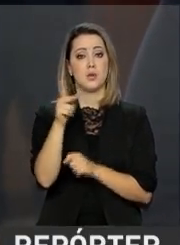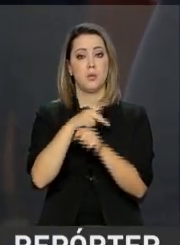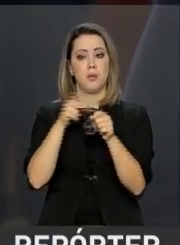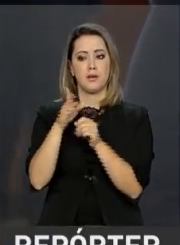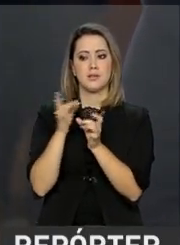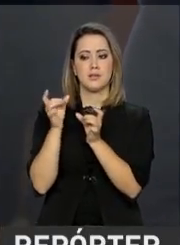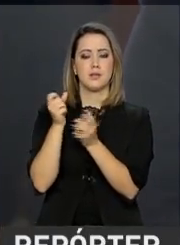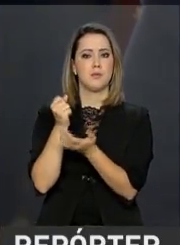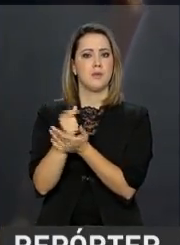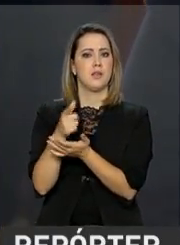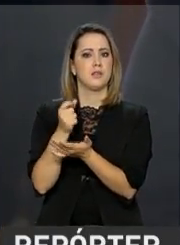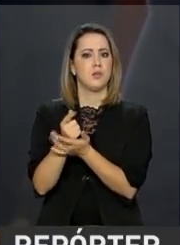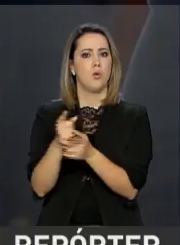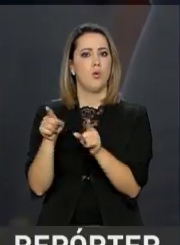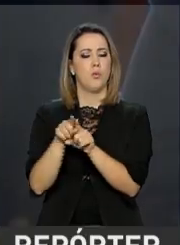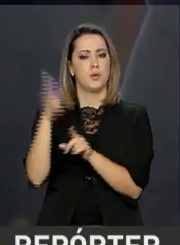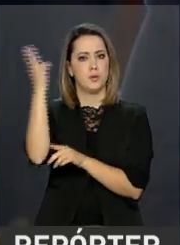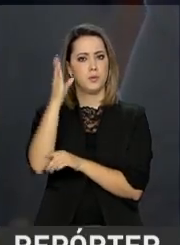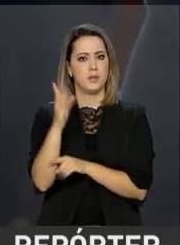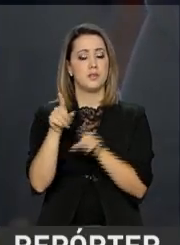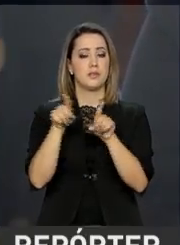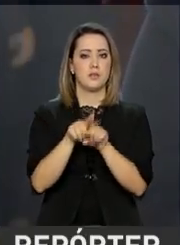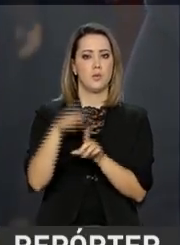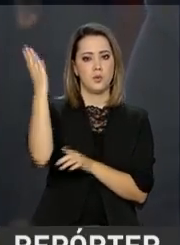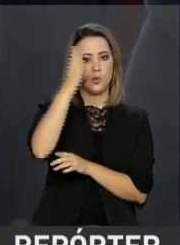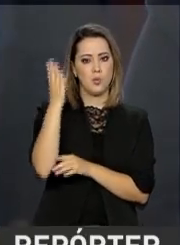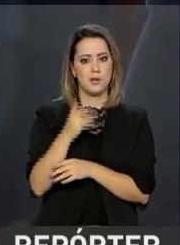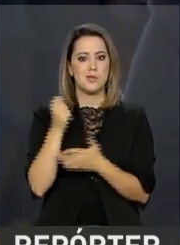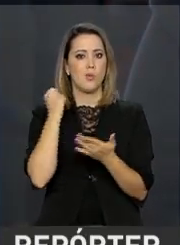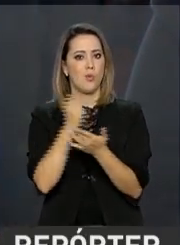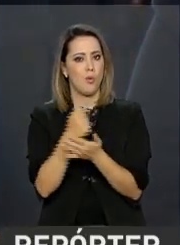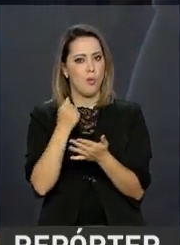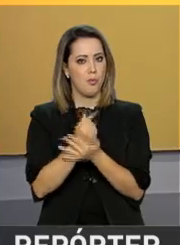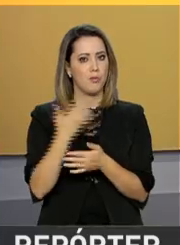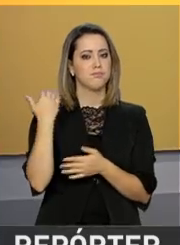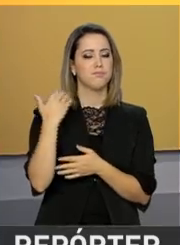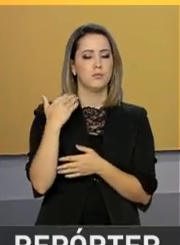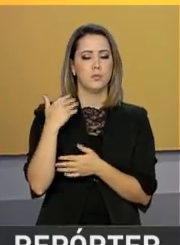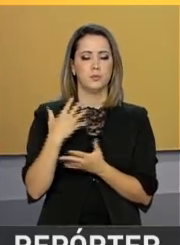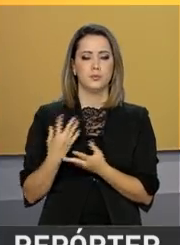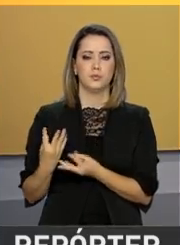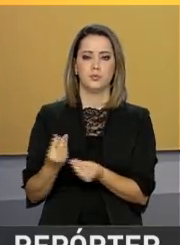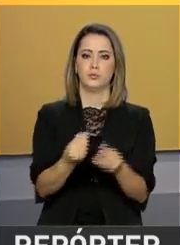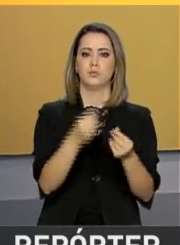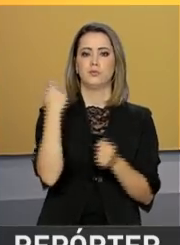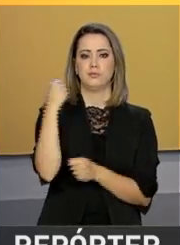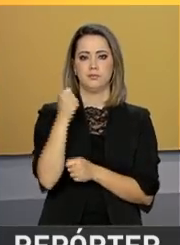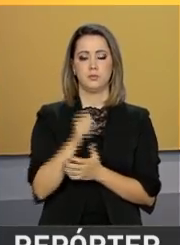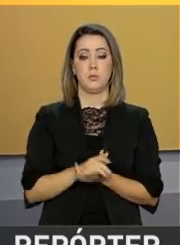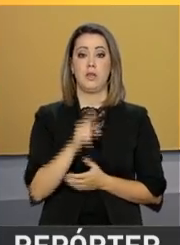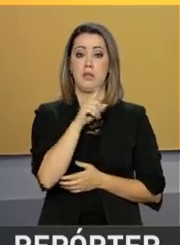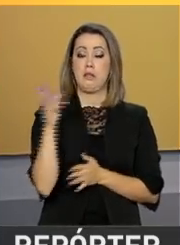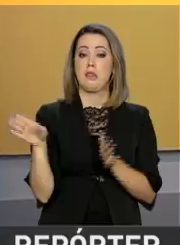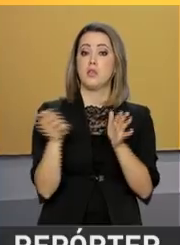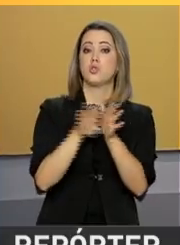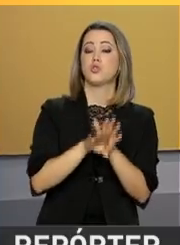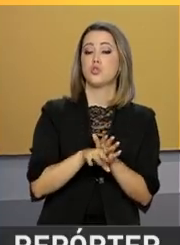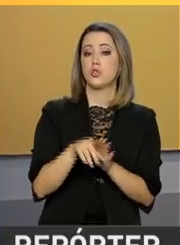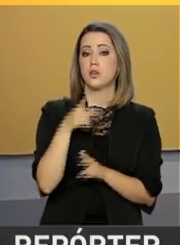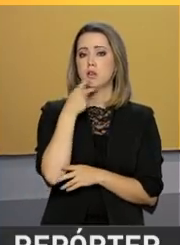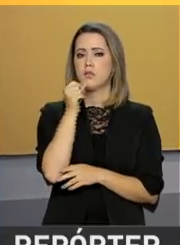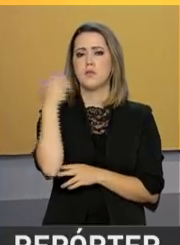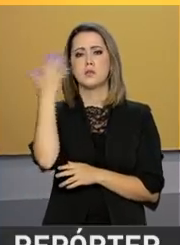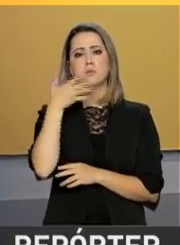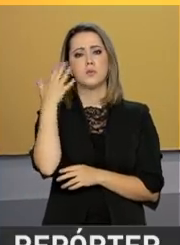Brasil é o principal destino das exportações argentinas. E na chegada da Argentina, o presidente Michel Temer